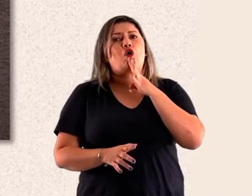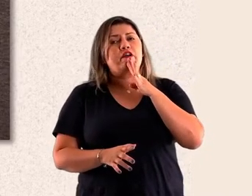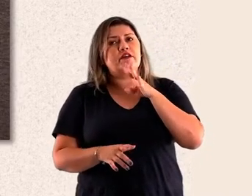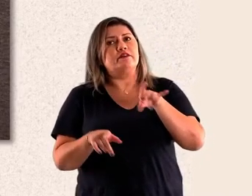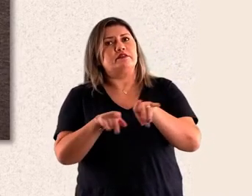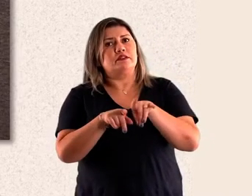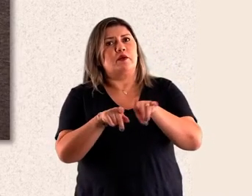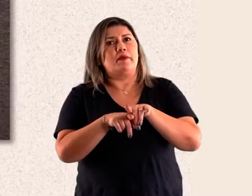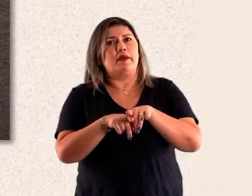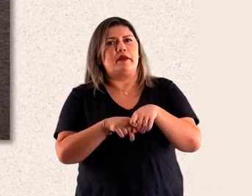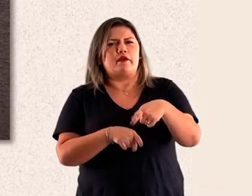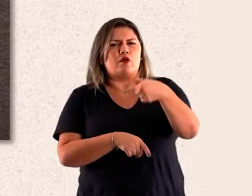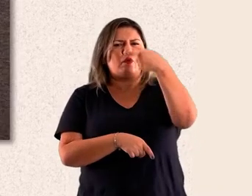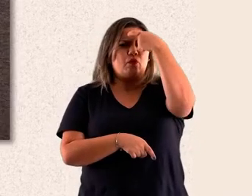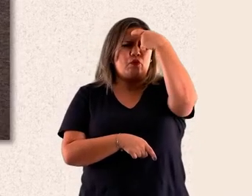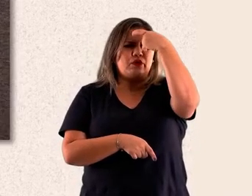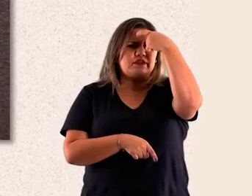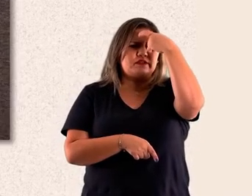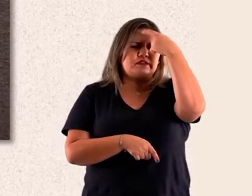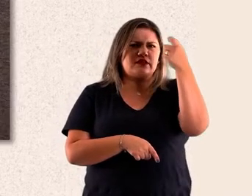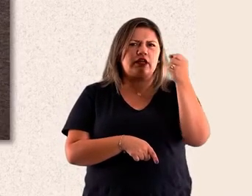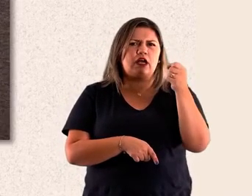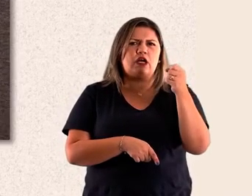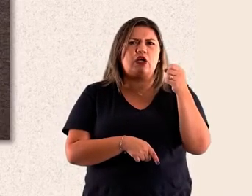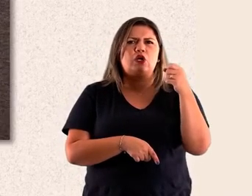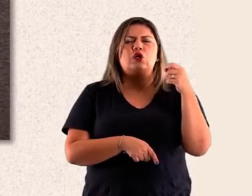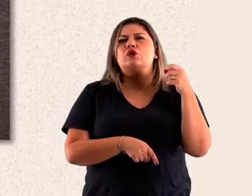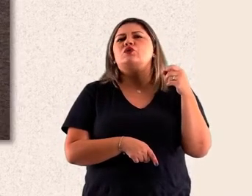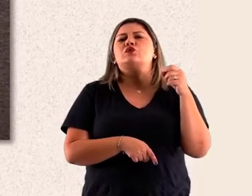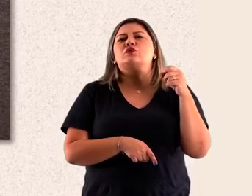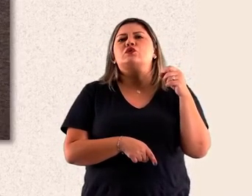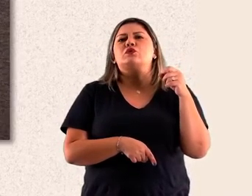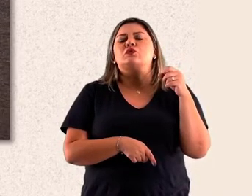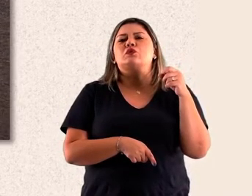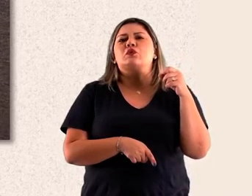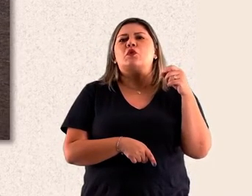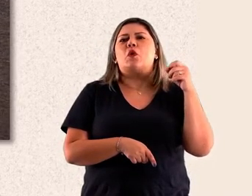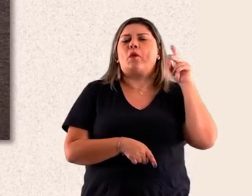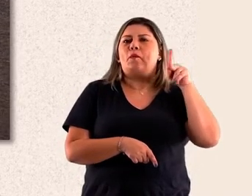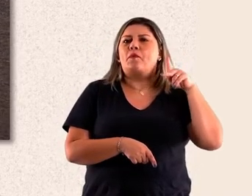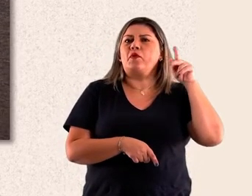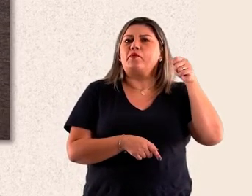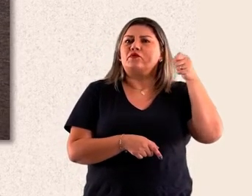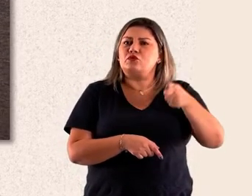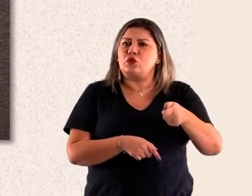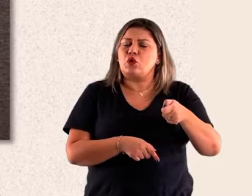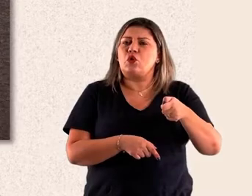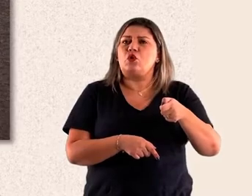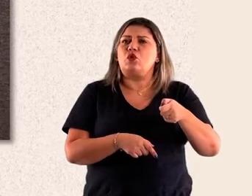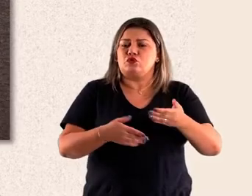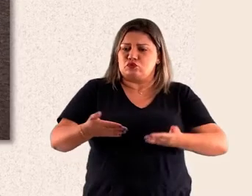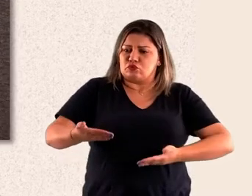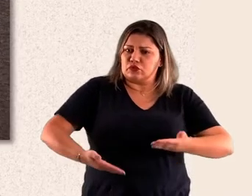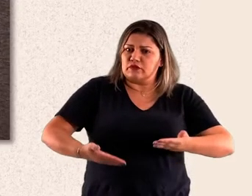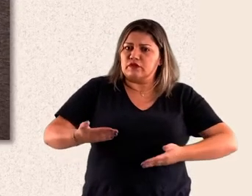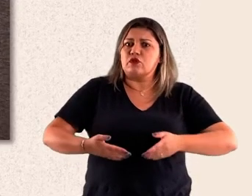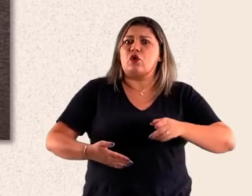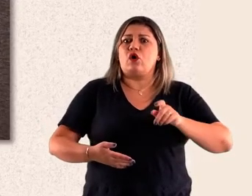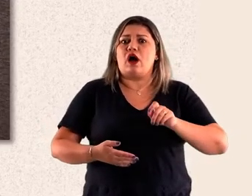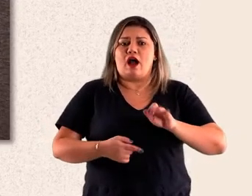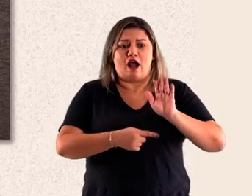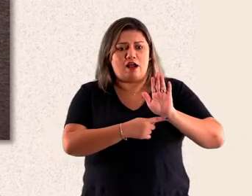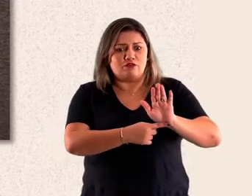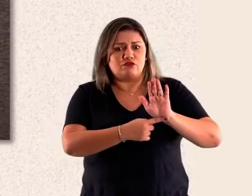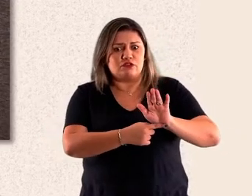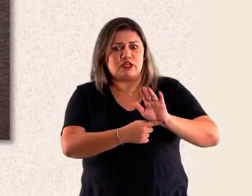do promotor do Servidor né de quem trabalha assim servindo ao público eu acho que também é uma é